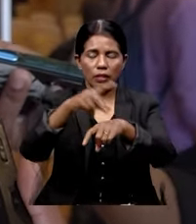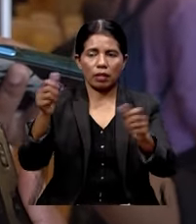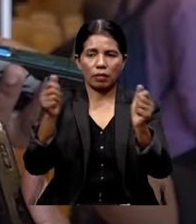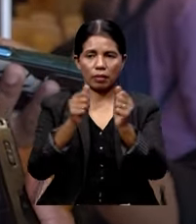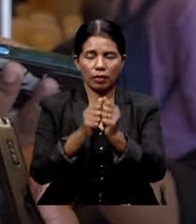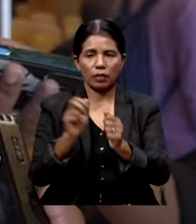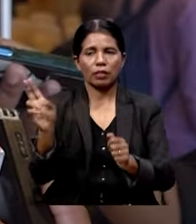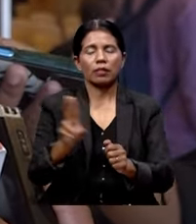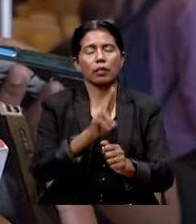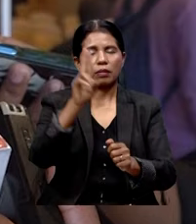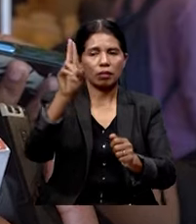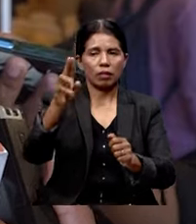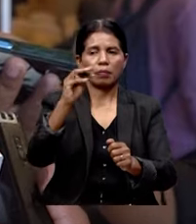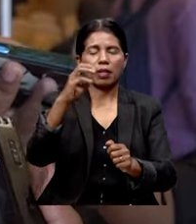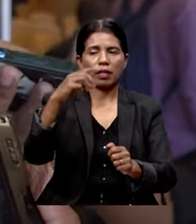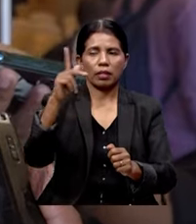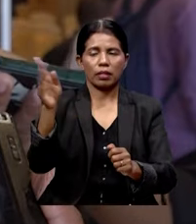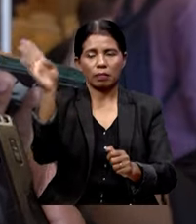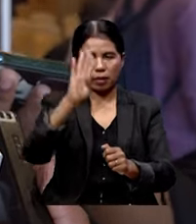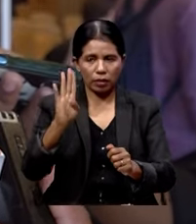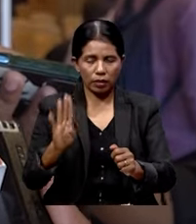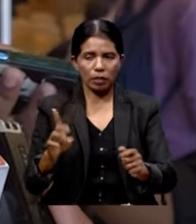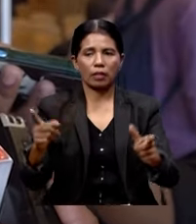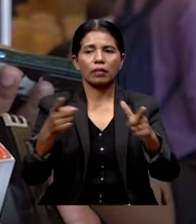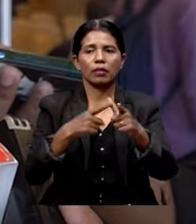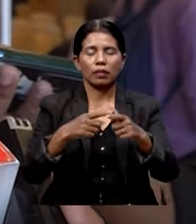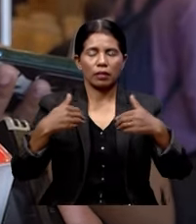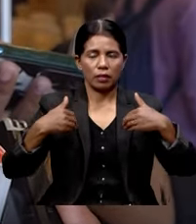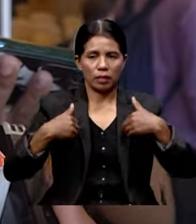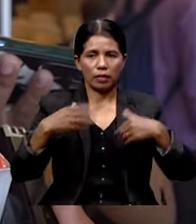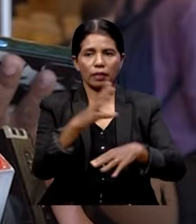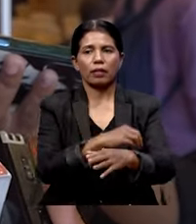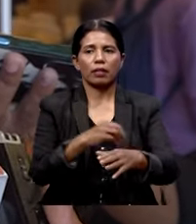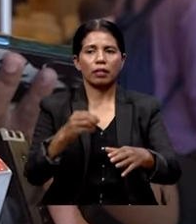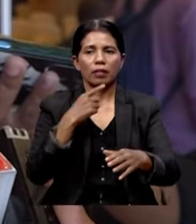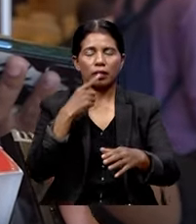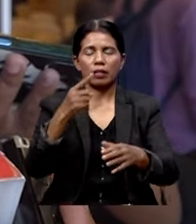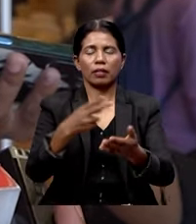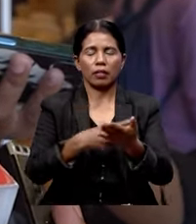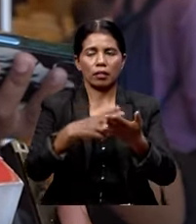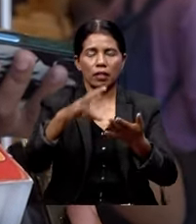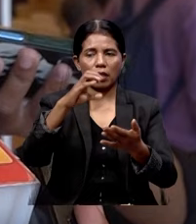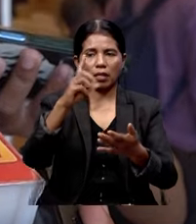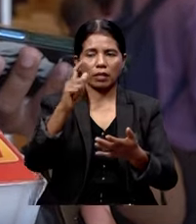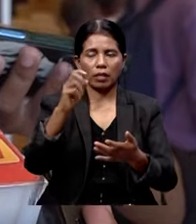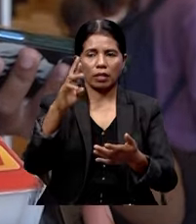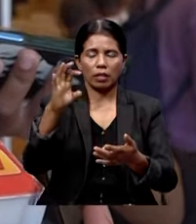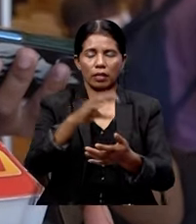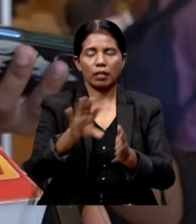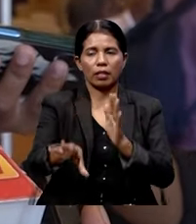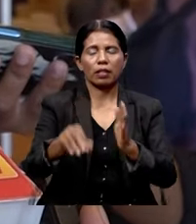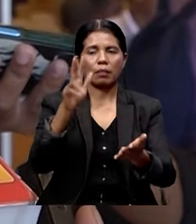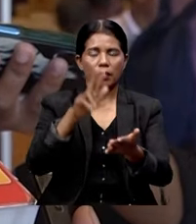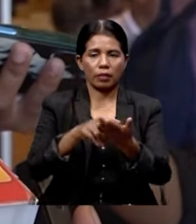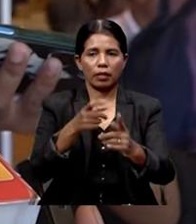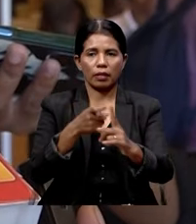com a Universidade de McKenzie, Brasil, no MOS, e da Universidade Federal Santa Catarina, que é na aprovação do